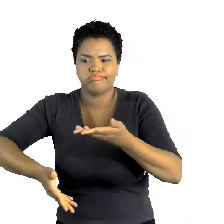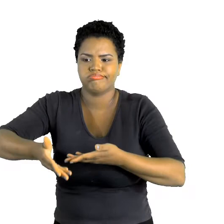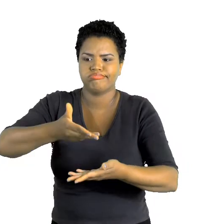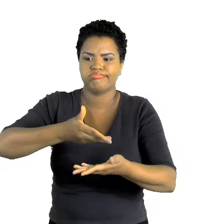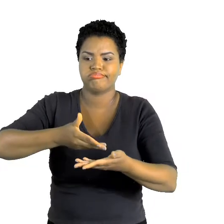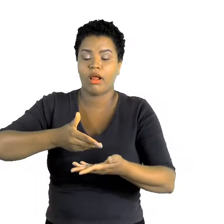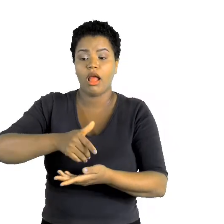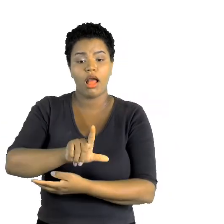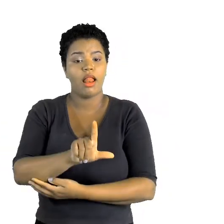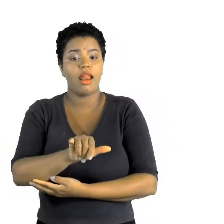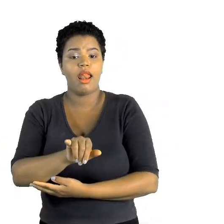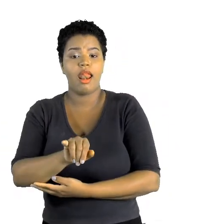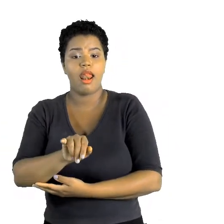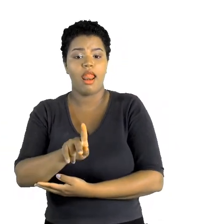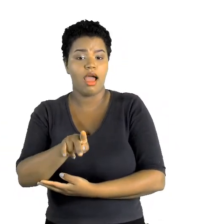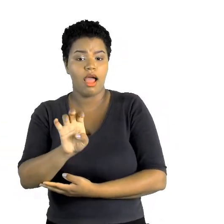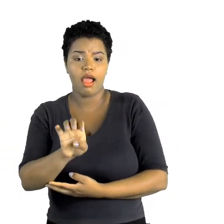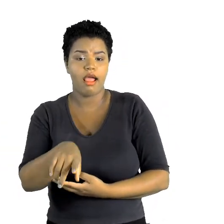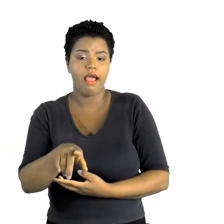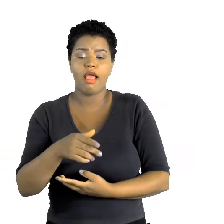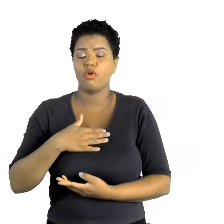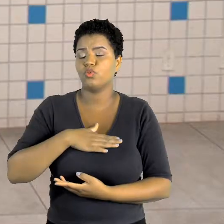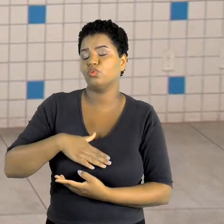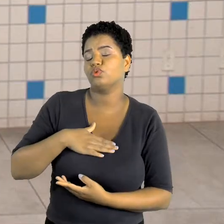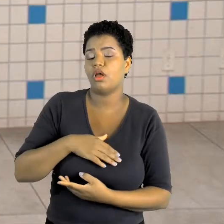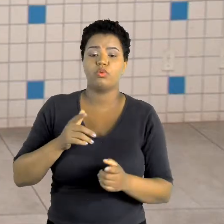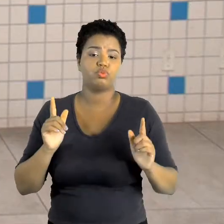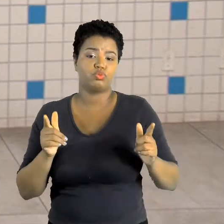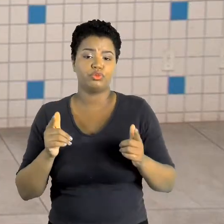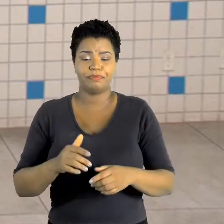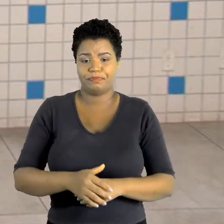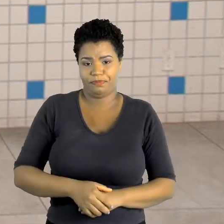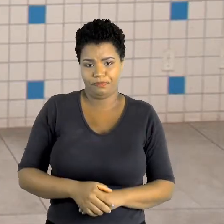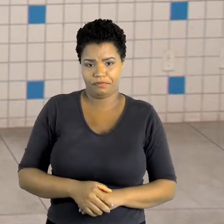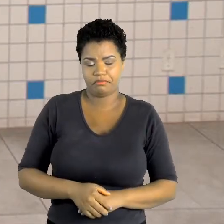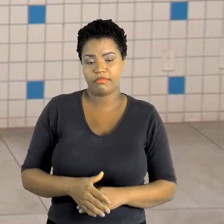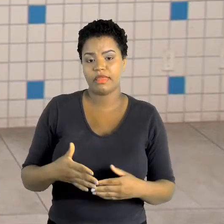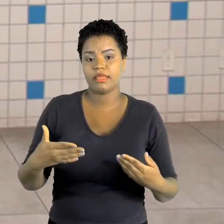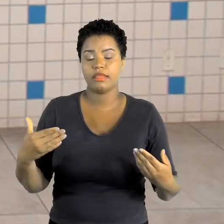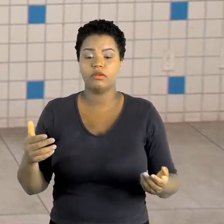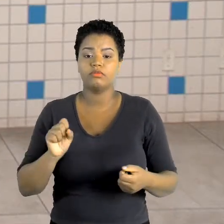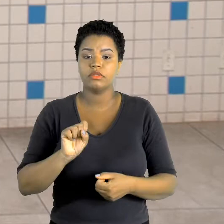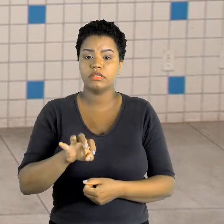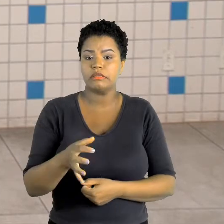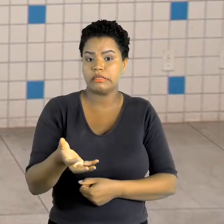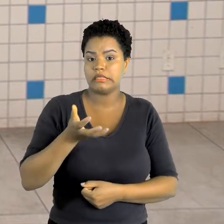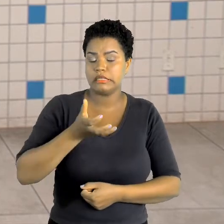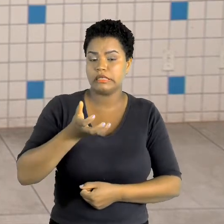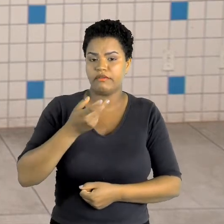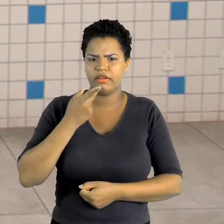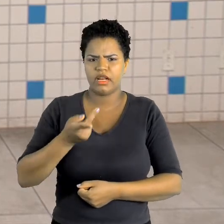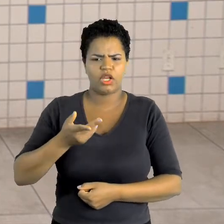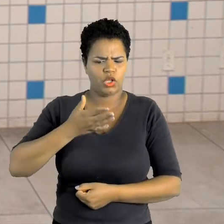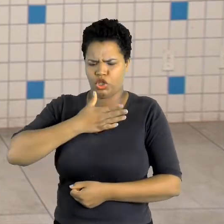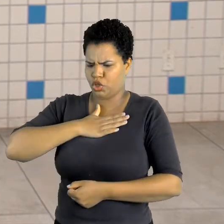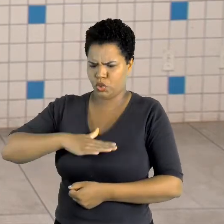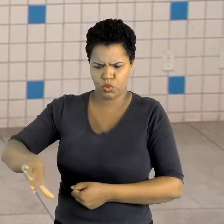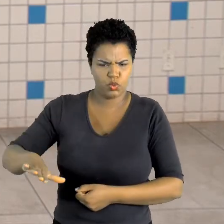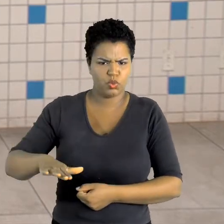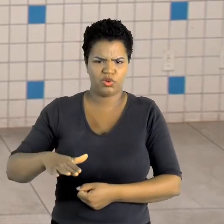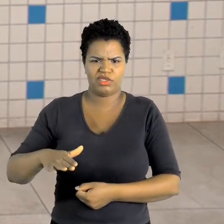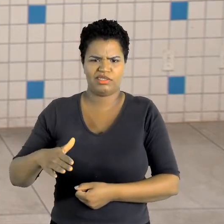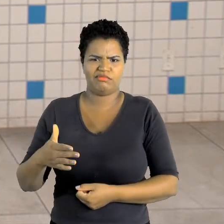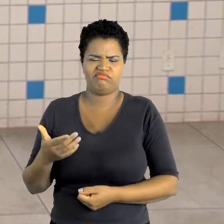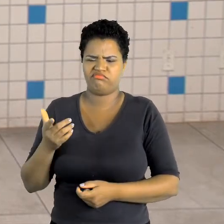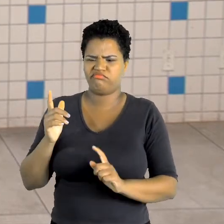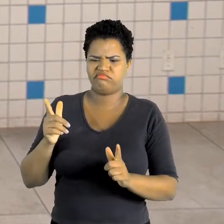Like é você curtir, é você gostar, não é isso? Então, se você quiser falar que você não gosta, que você não curte aquela